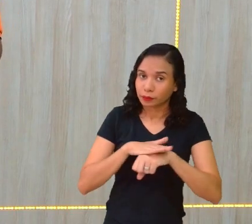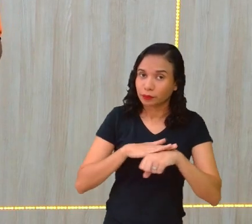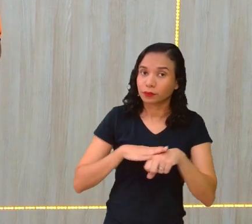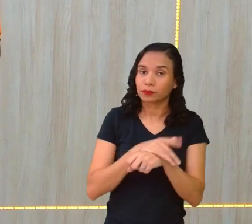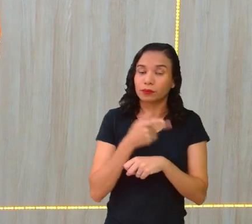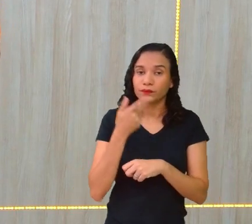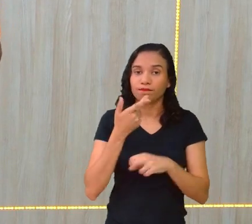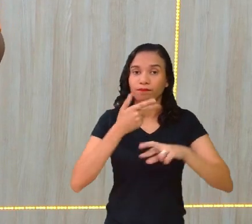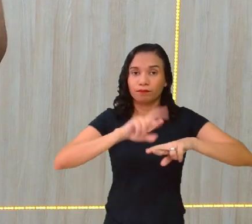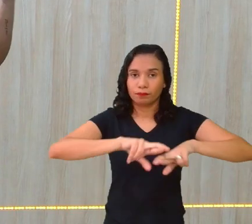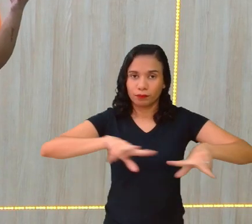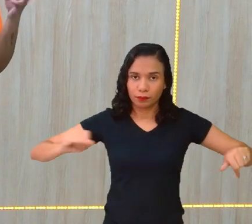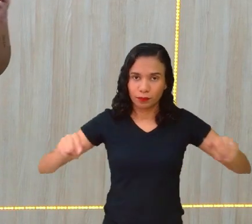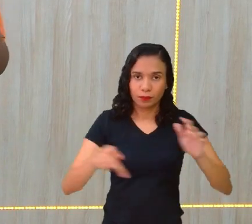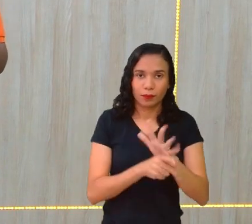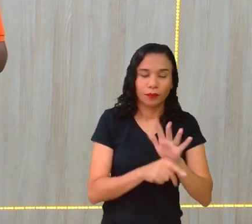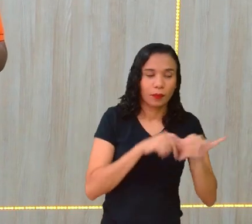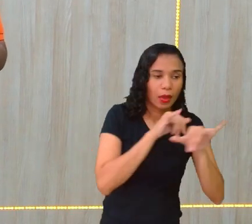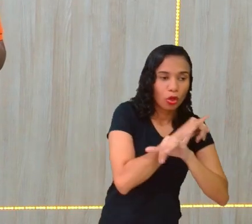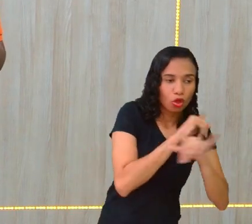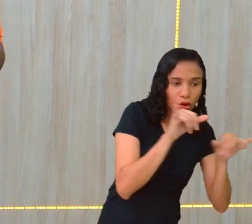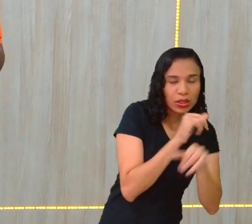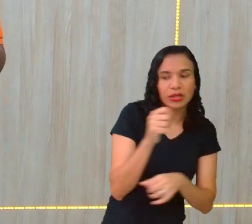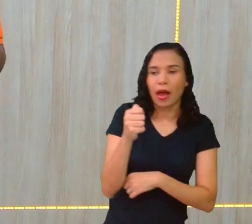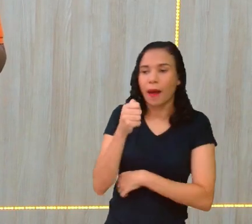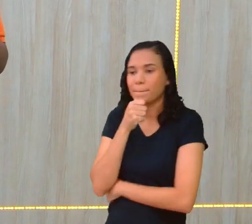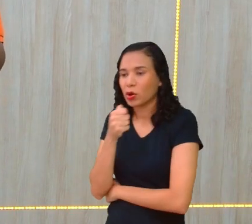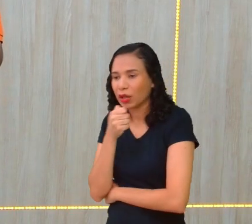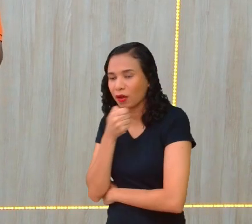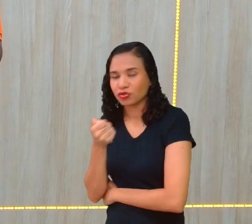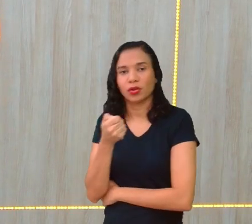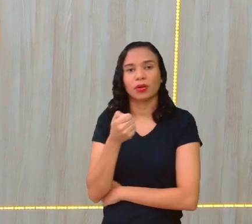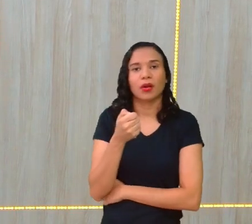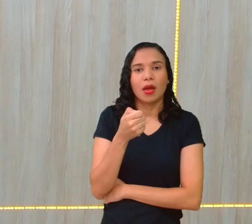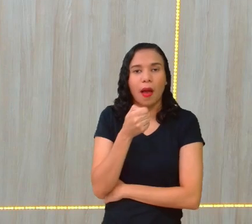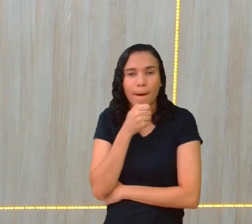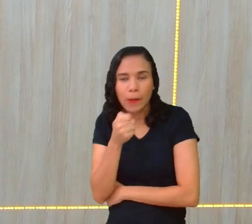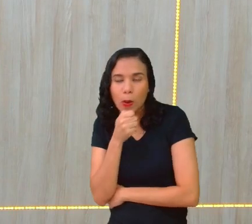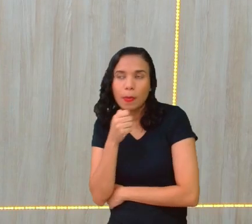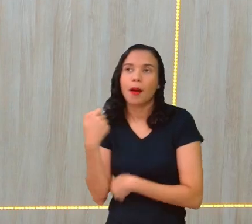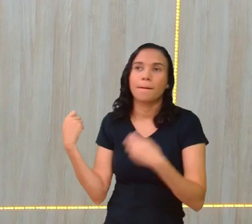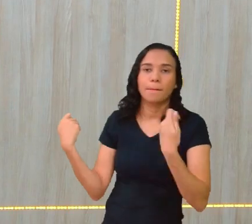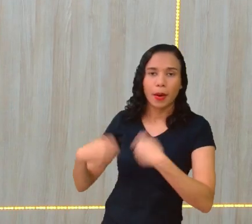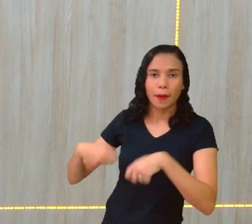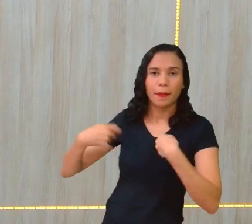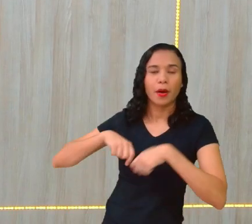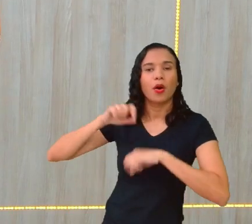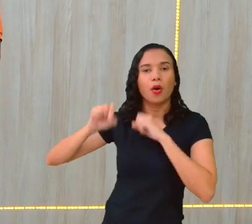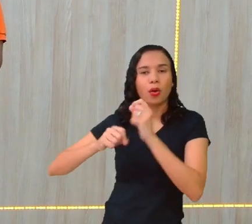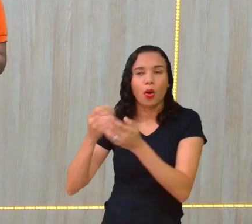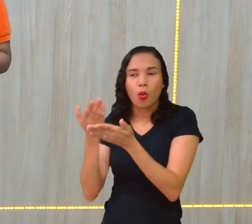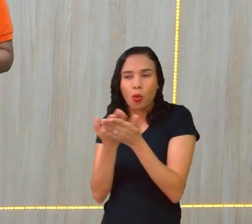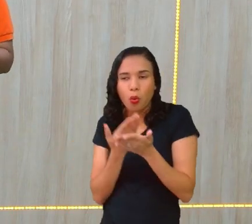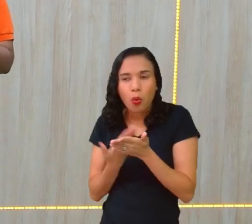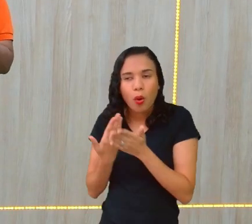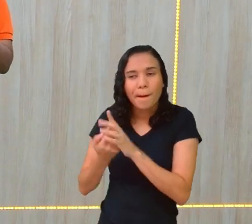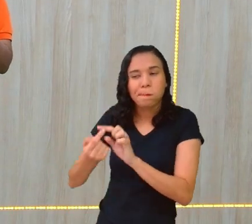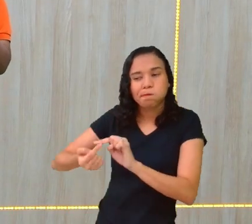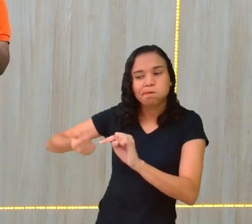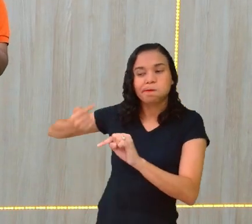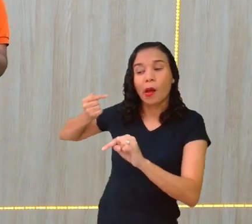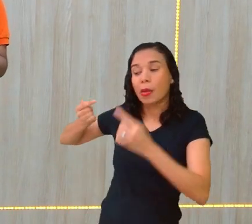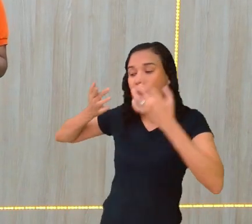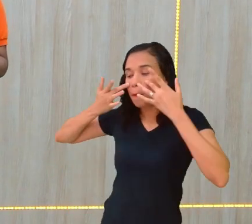as diferenças básicas entre a notícia e a reportagem, né? A reportagem ela vai precisar fazer um estudo muito